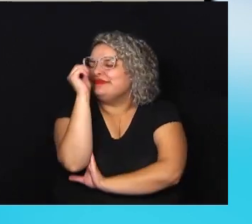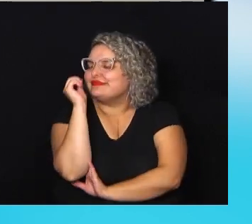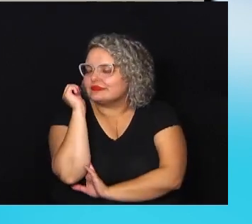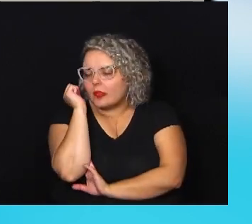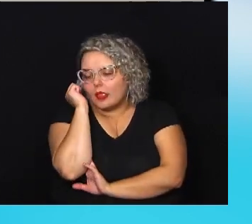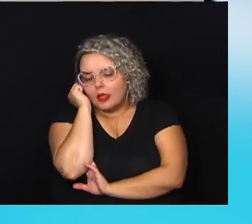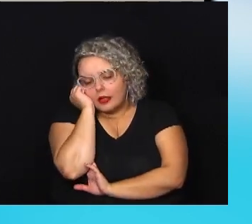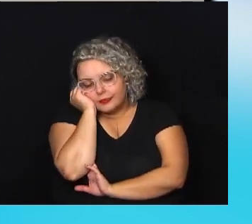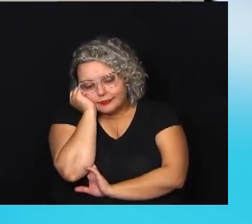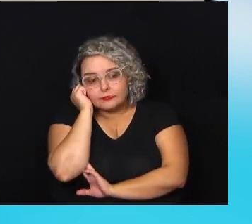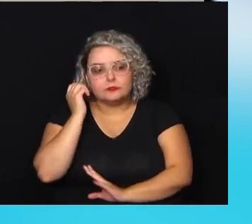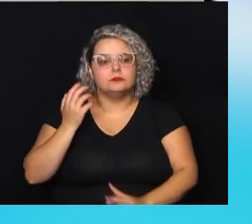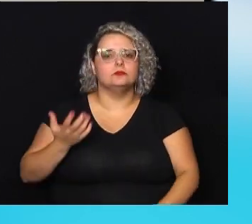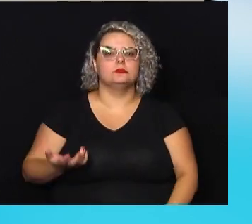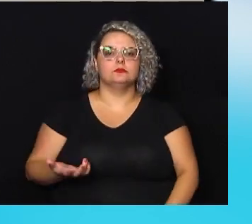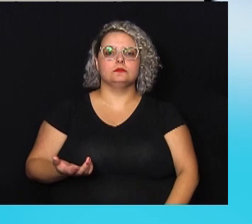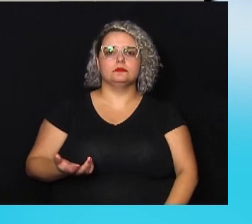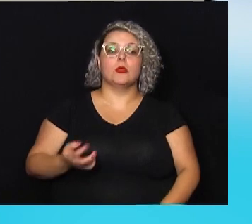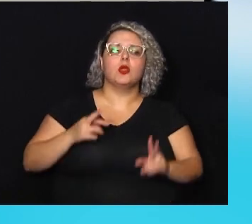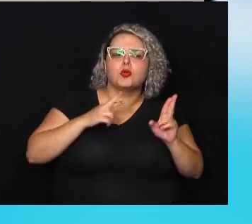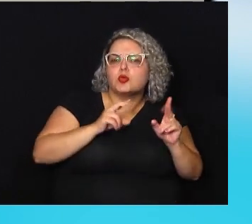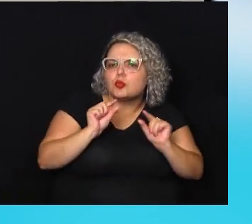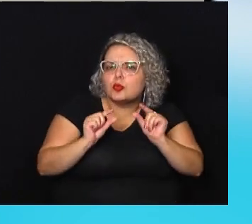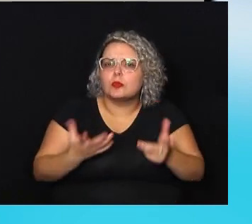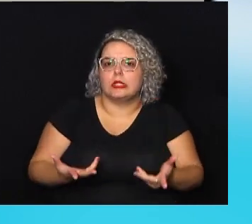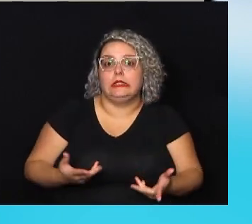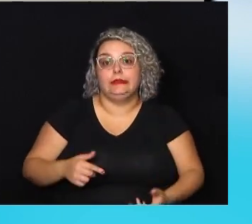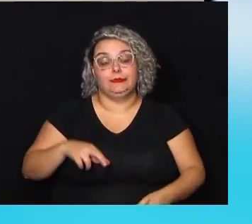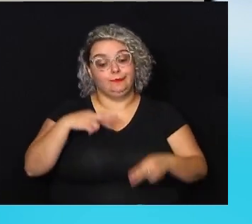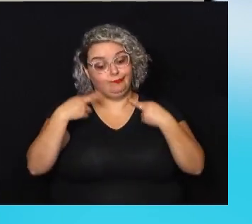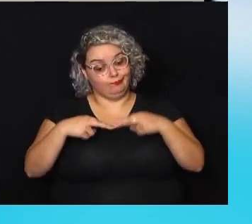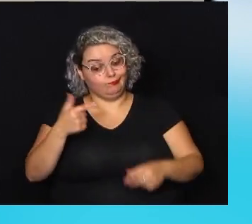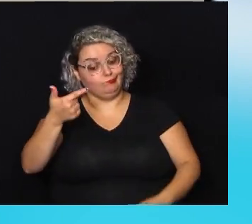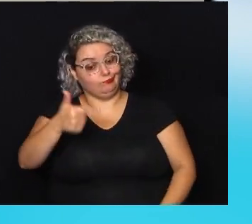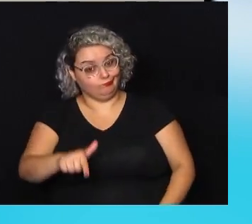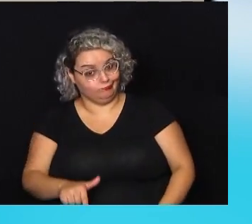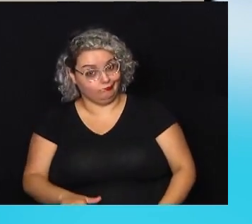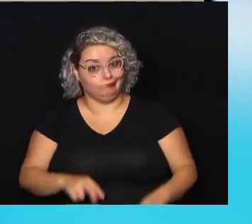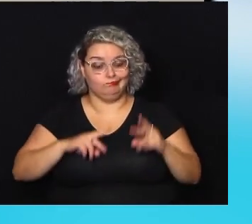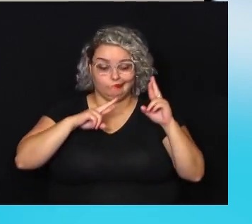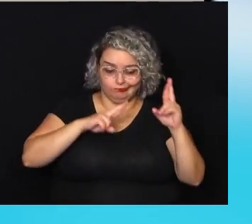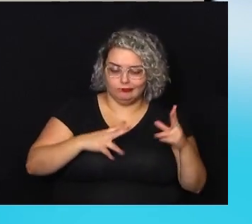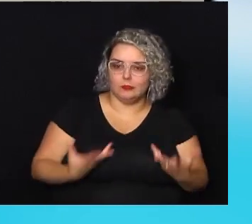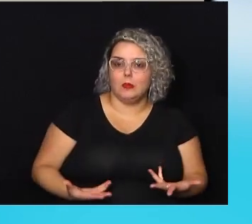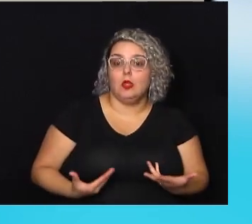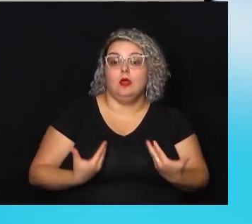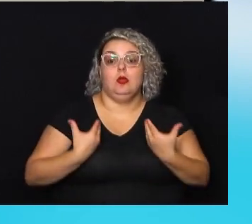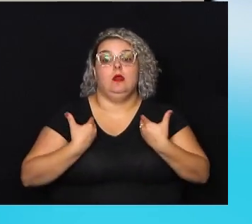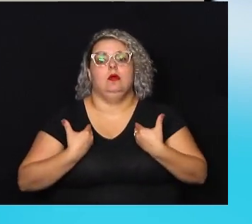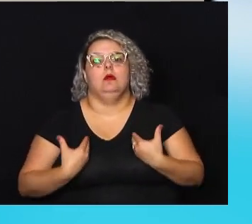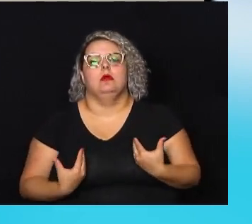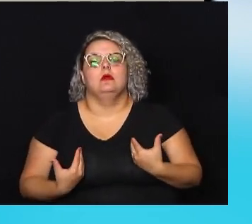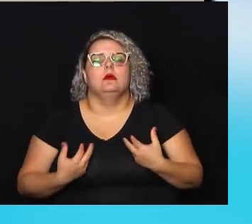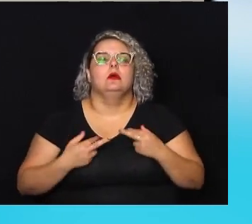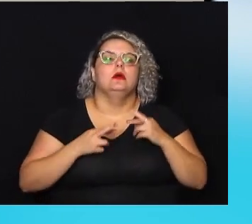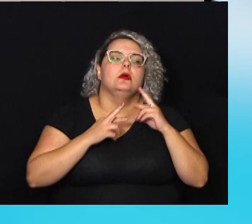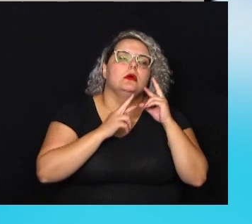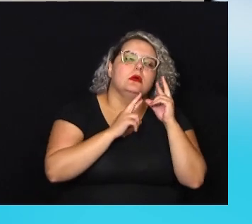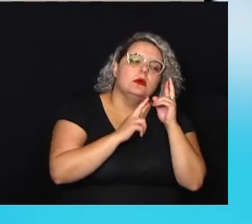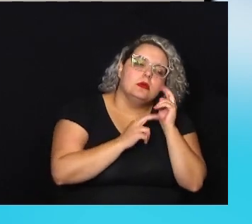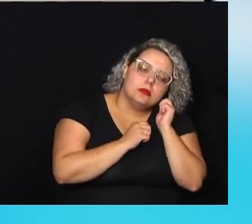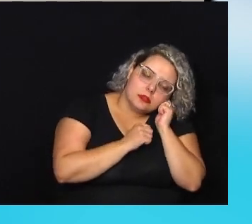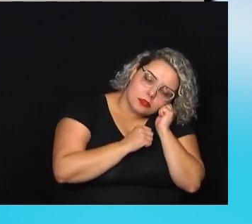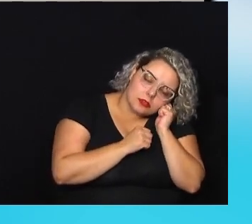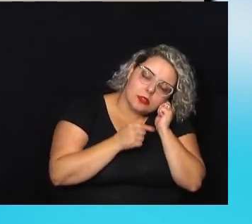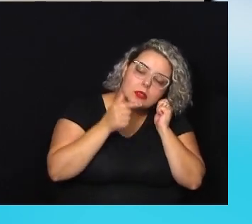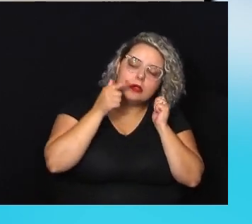sono, você continua com a mesma queixa de sonolência. Então, o cansaço,